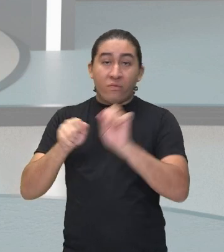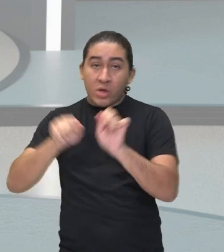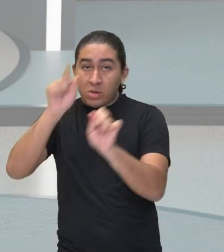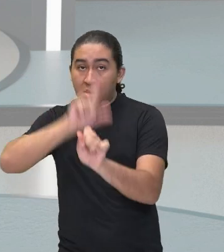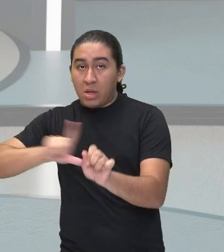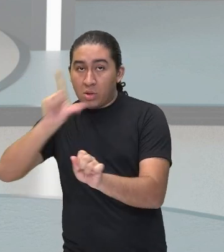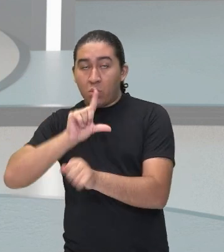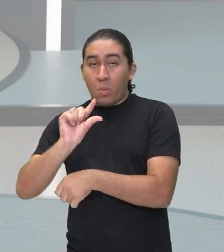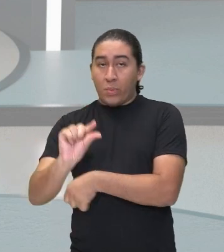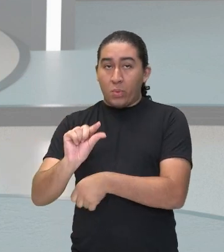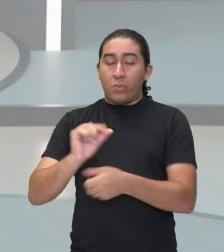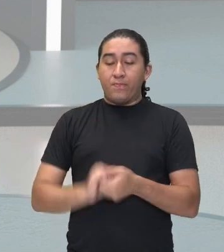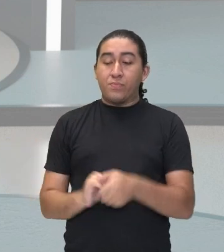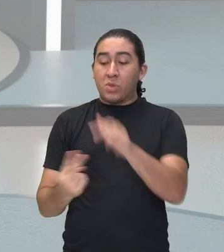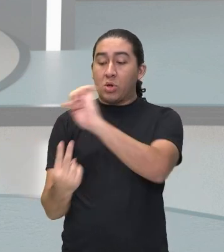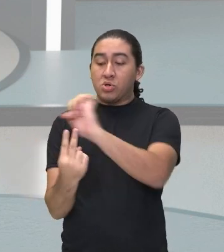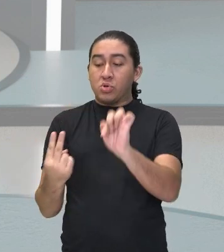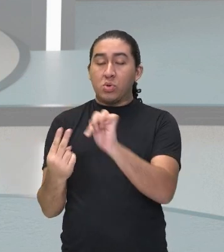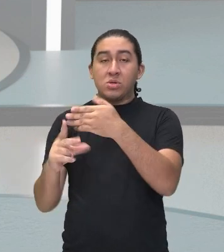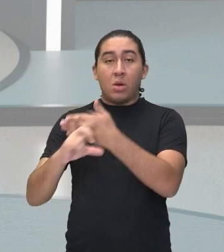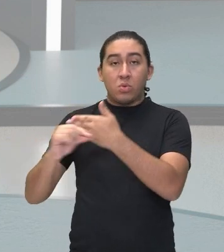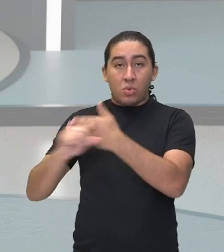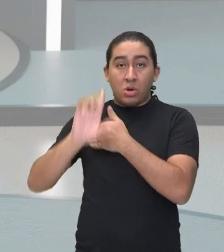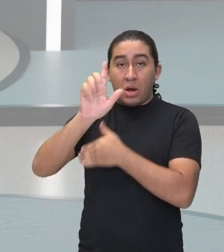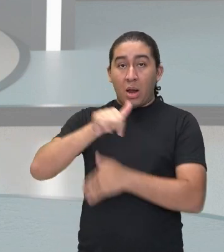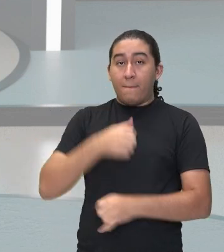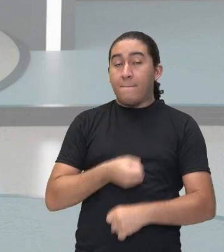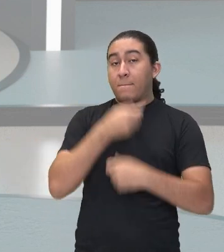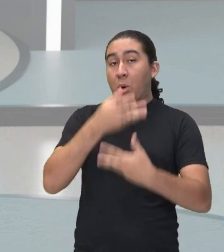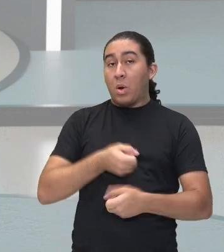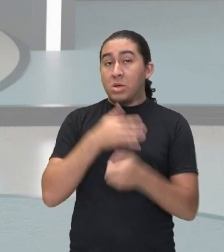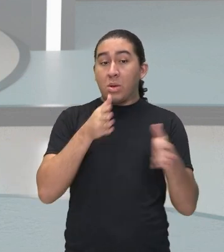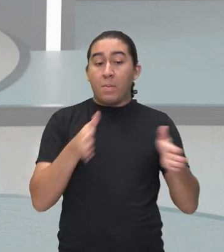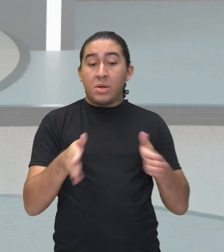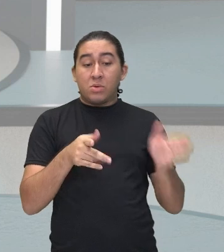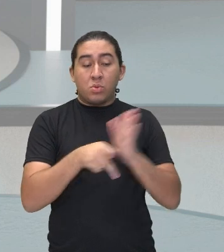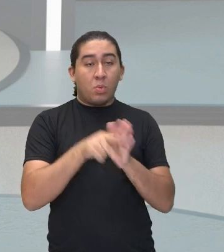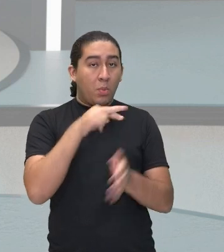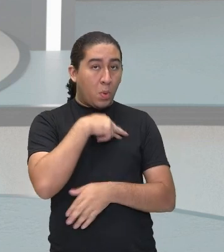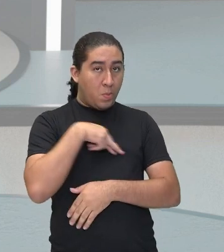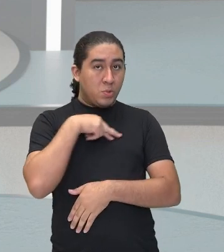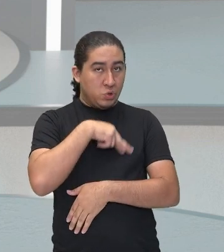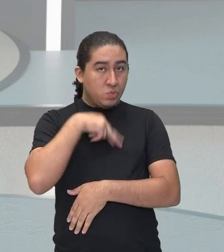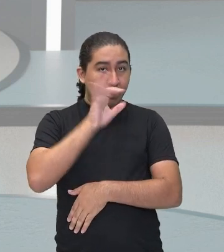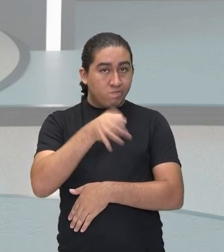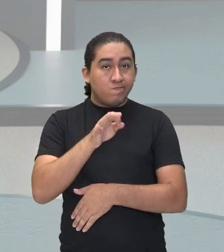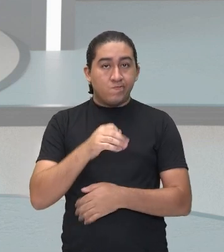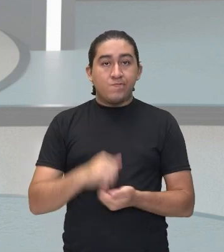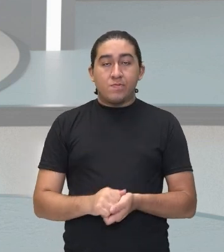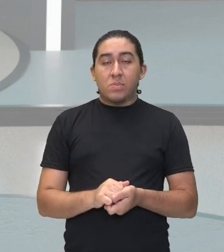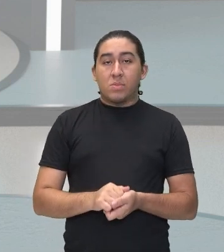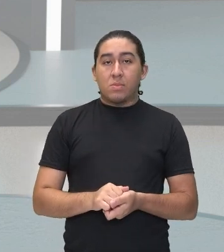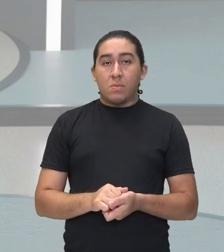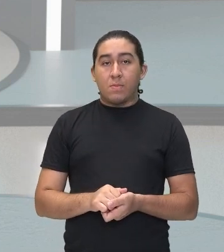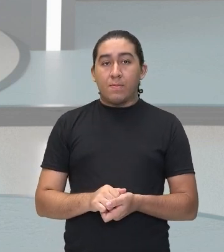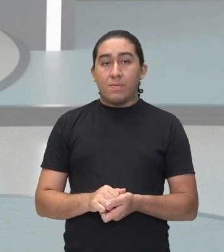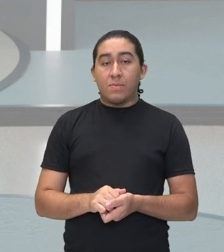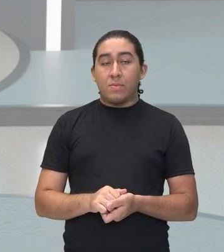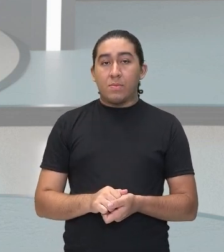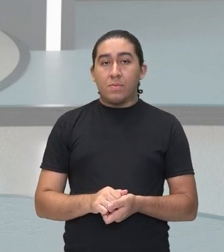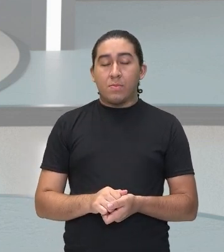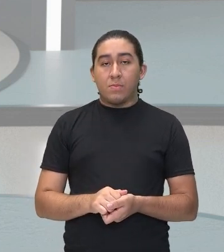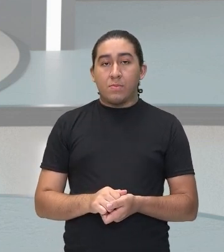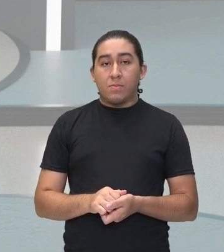Alencar e Castro Alves foram poetas lá do período do romantismo, um período anterior que nós